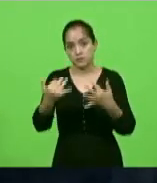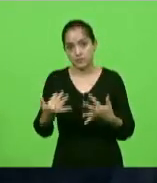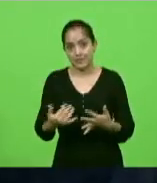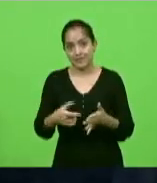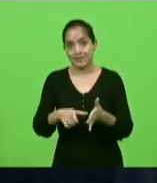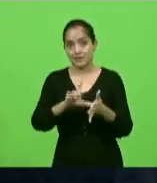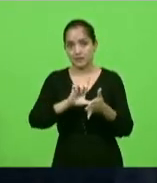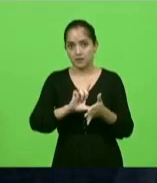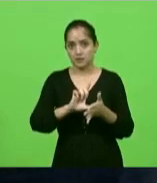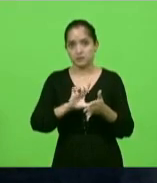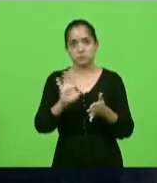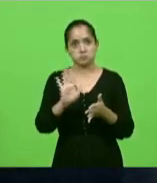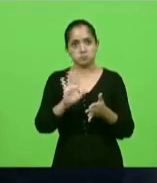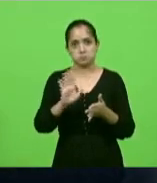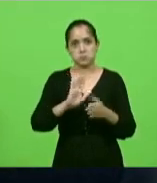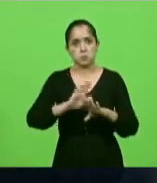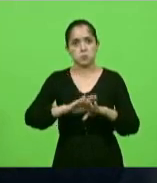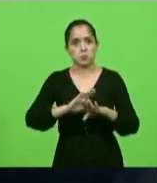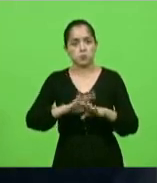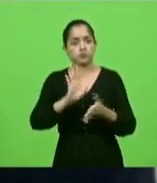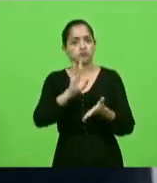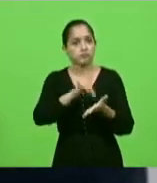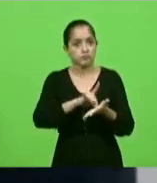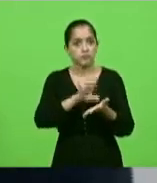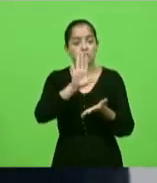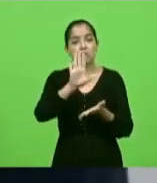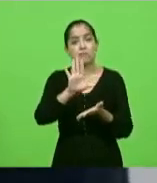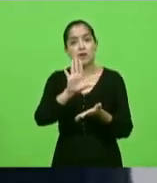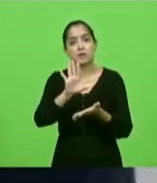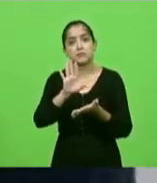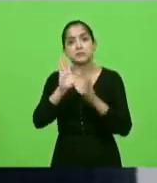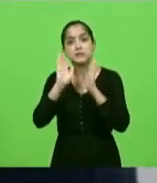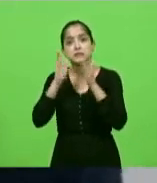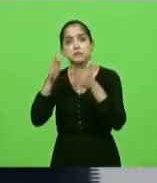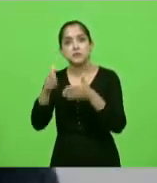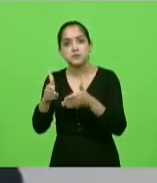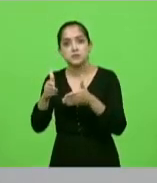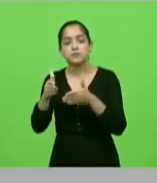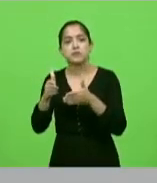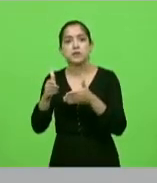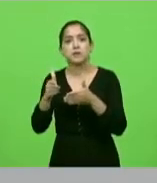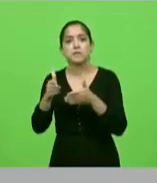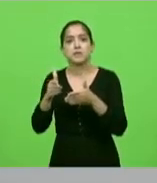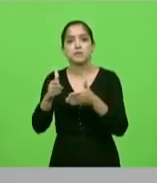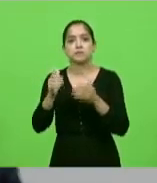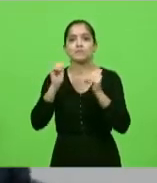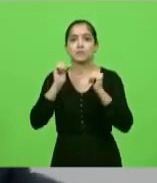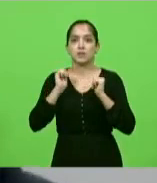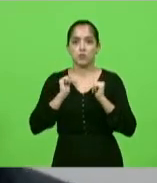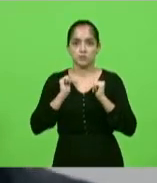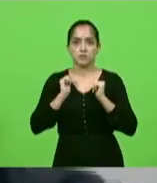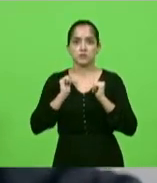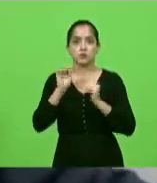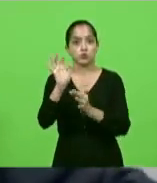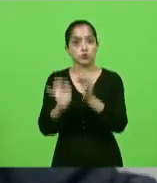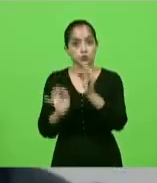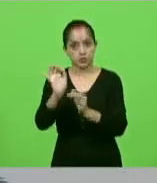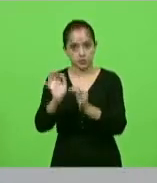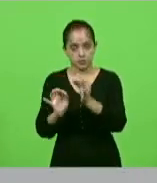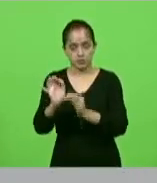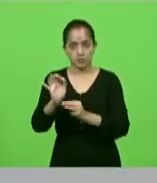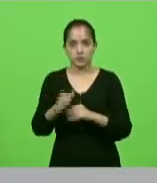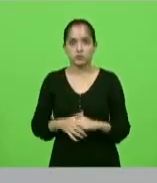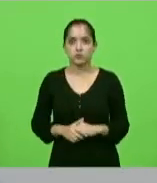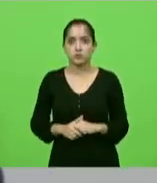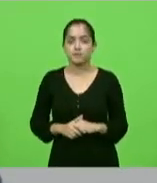não estamos tratando da teoria do domínio do fato, mas sim especificamente da teoria da omissão juridicamente